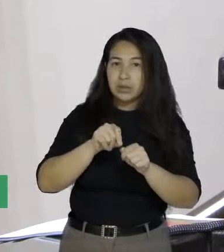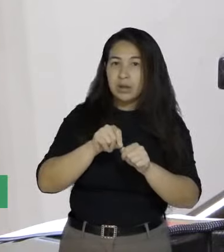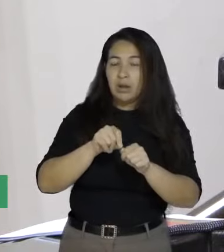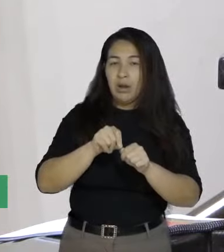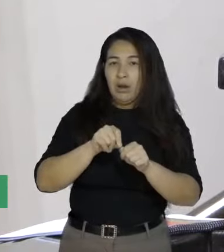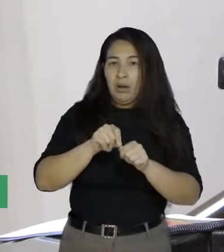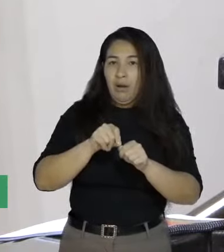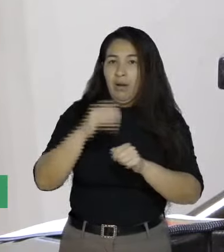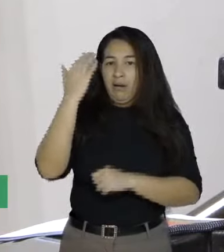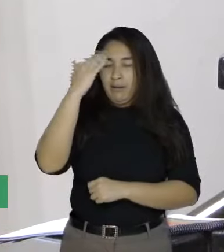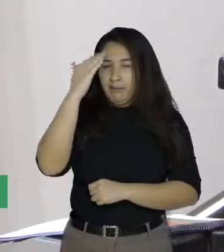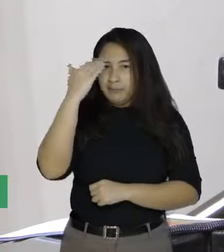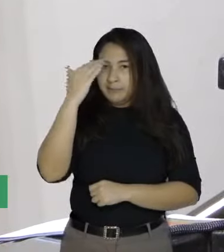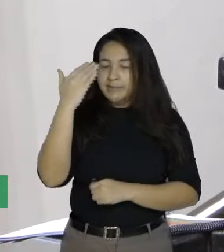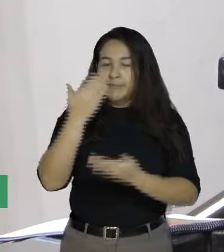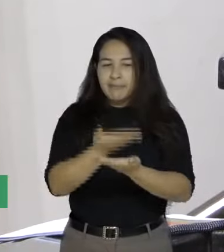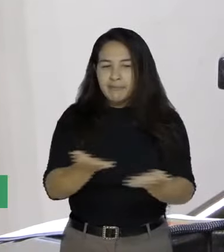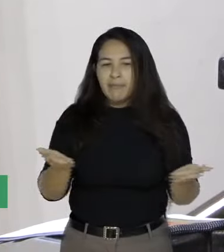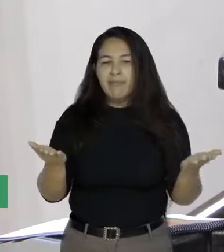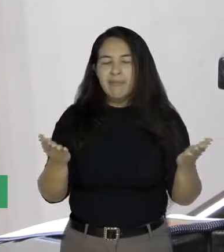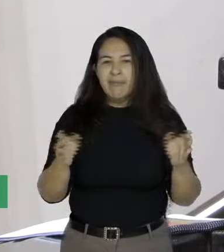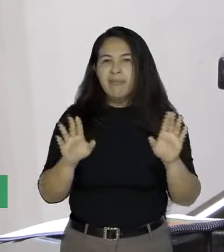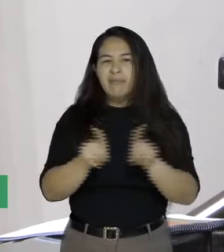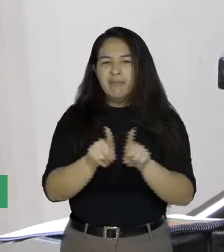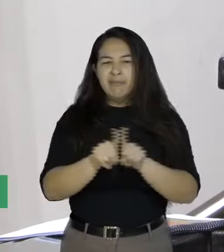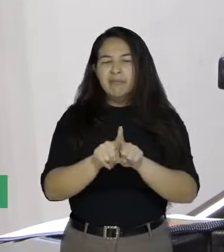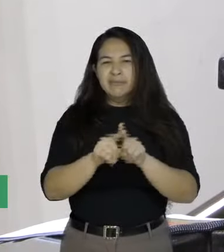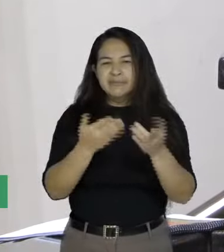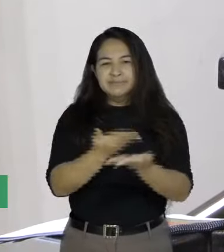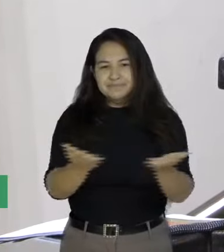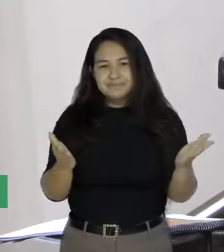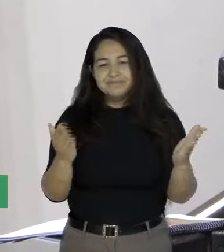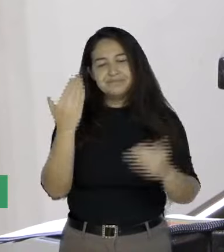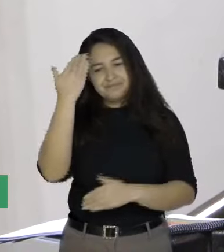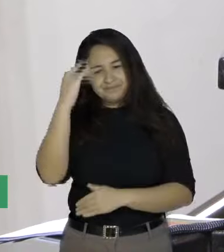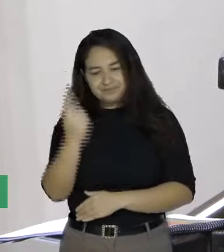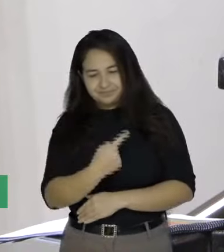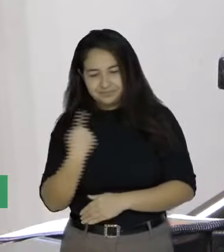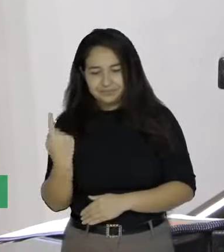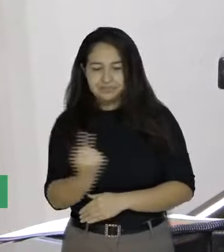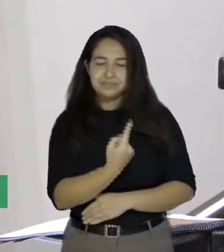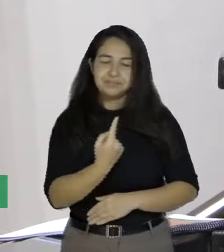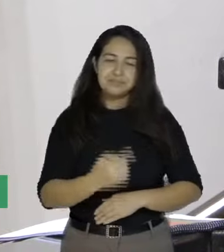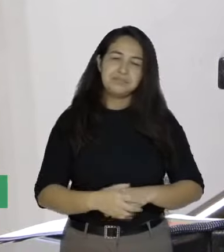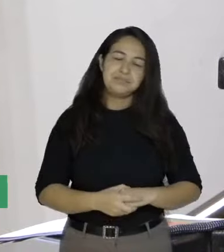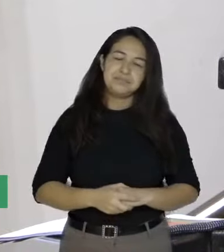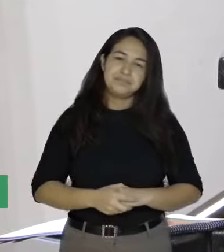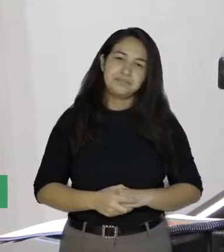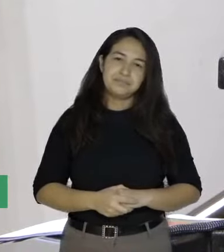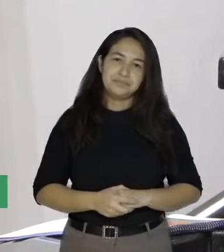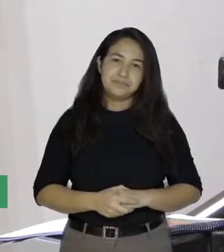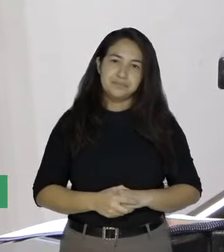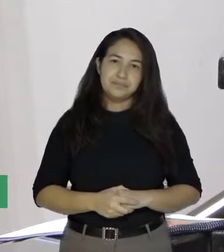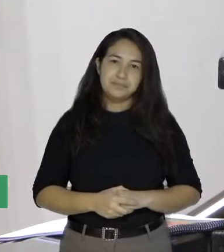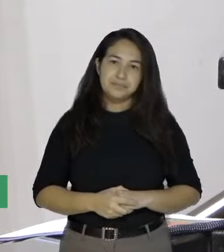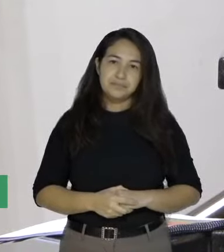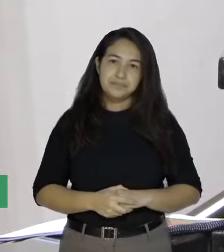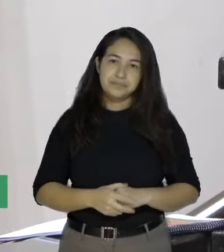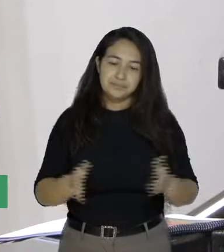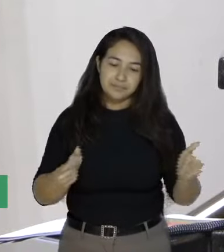entender Deputado Tiago zilli as necessidades do nosso povo no momento